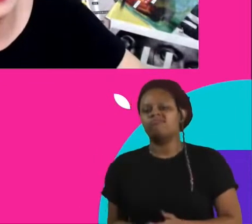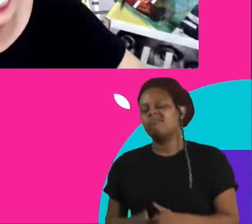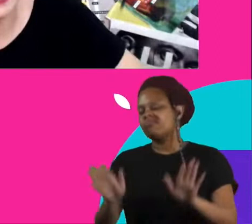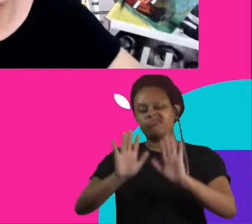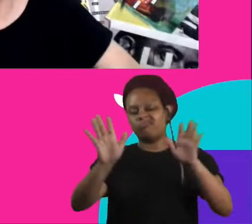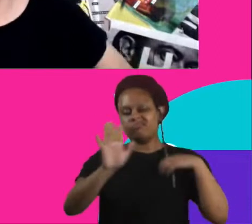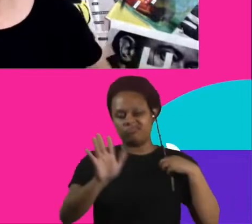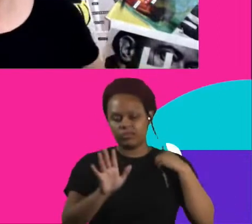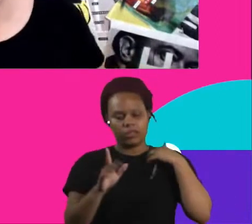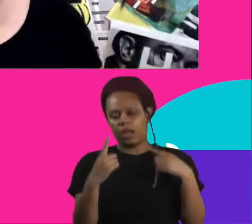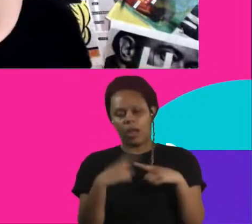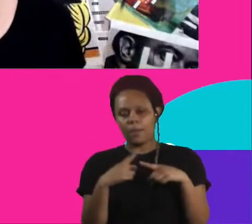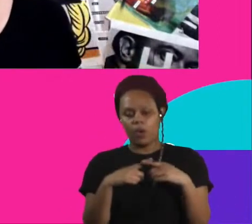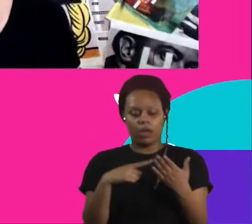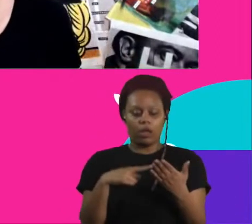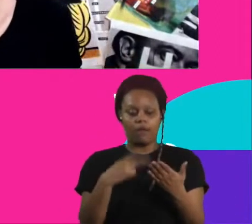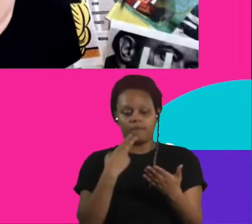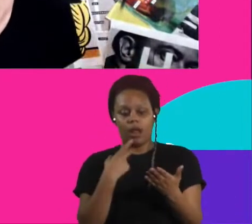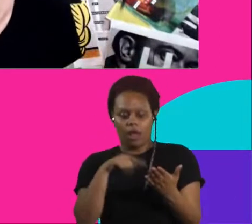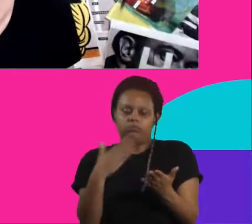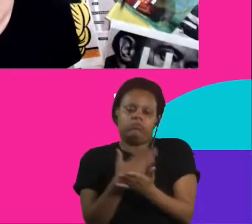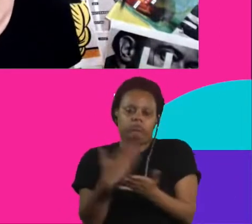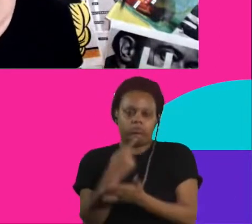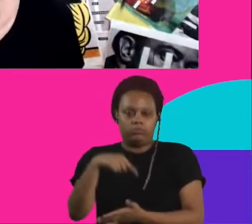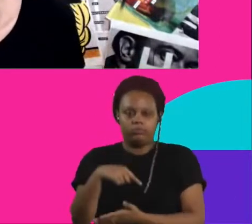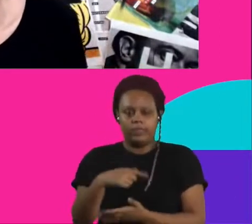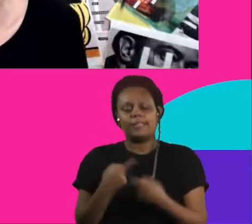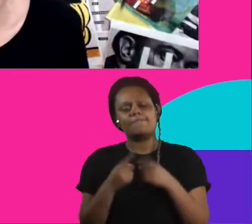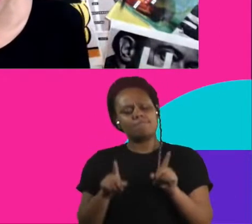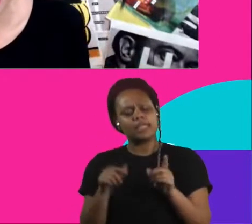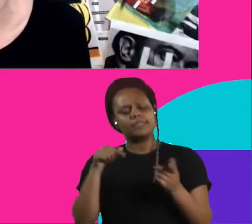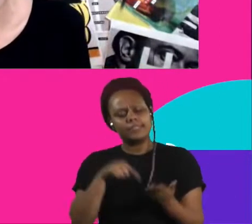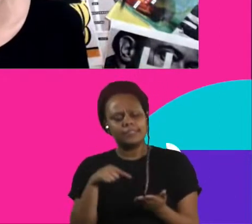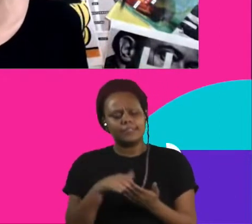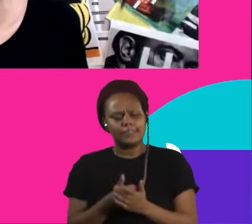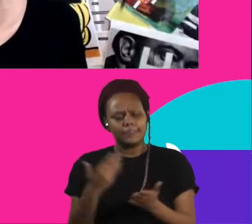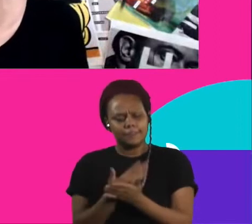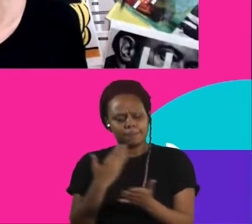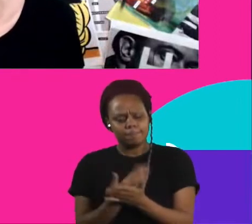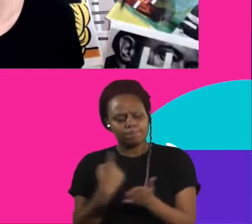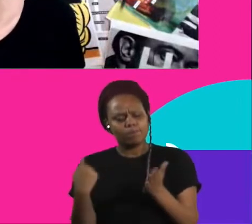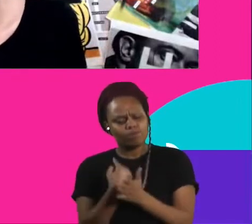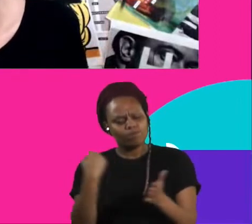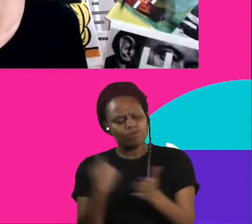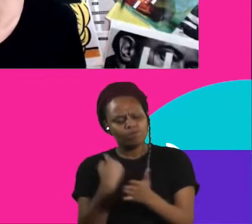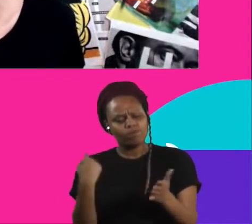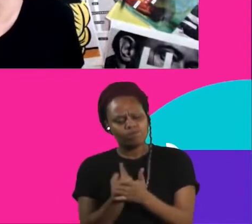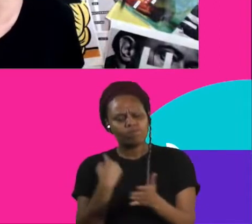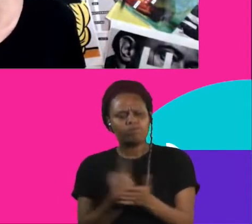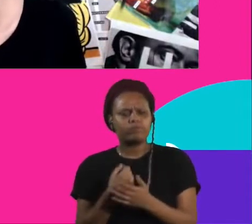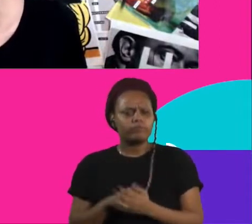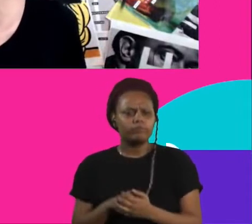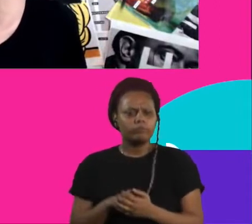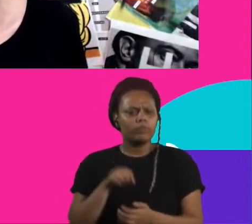caso falar tanto do livro aqui agora em si, mas o livro, ele traz várias colocações aqui, sei lá, por exemplo, e